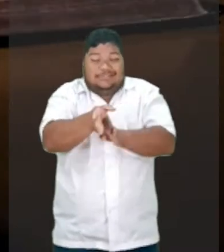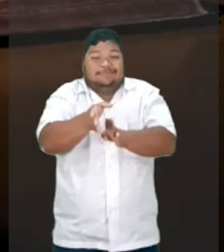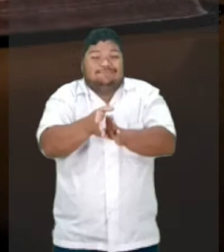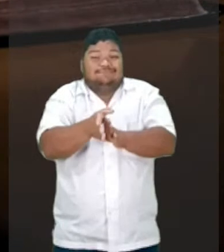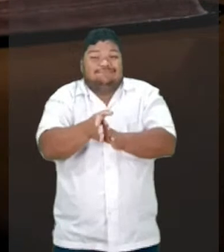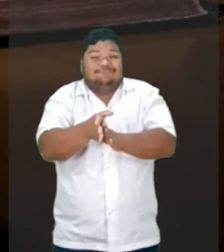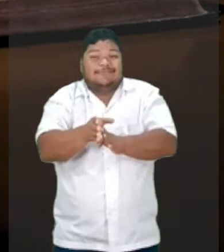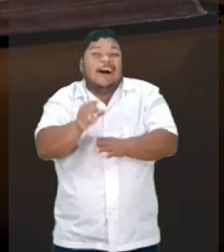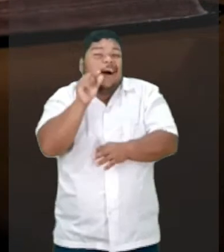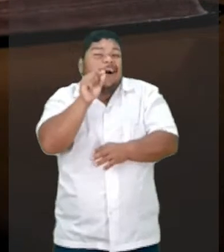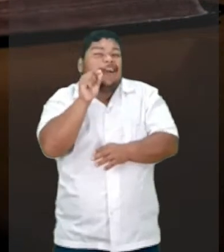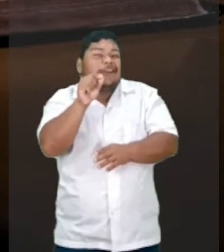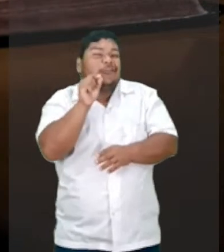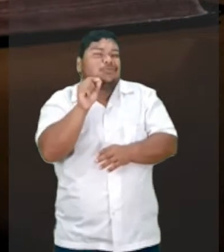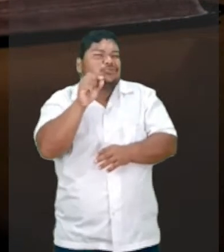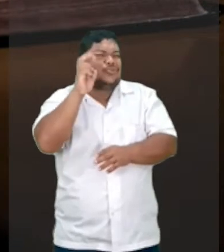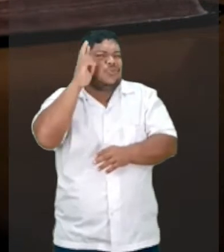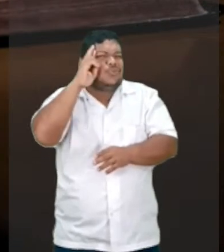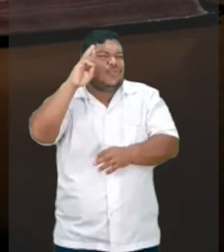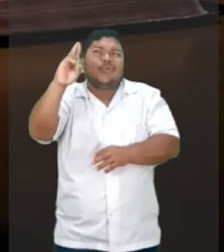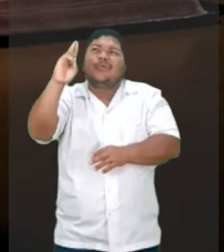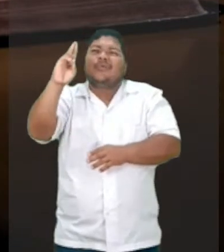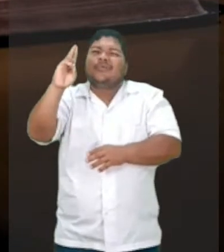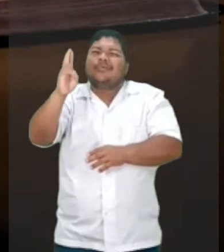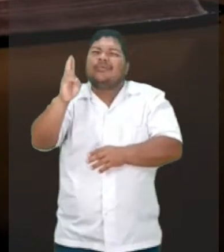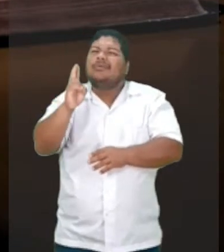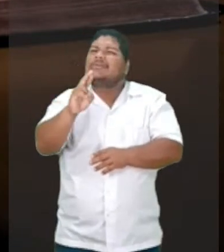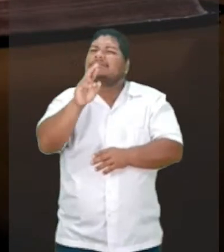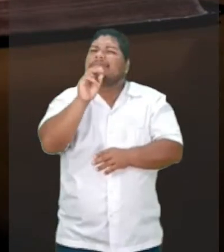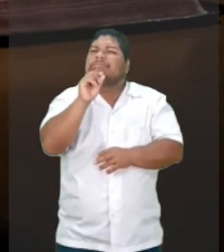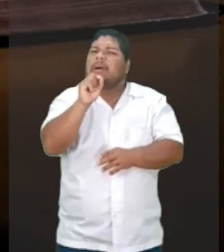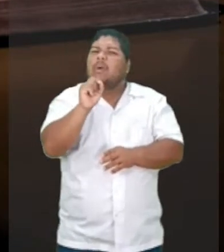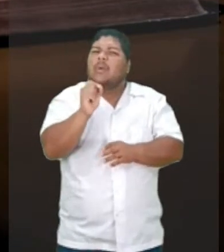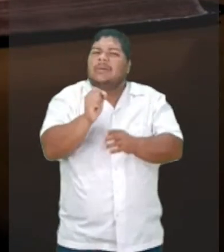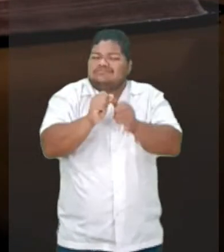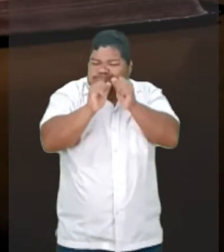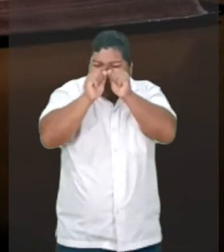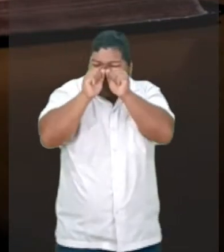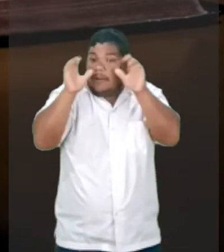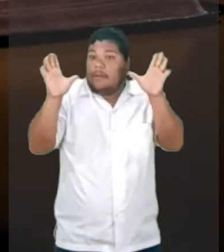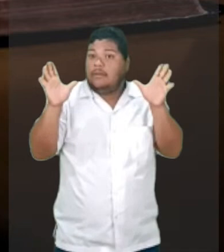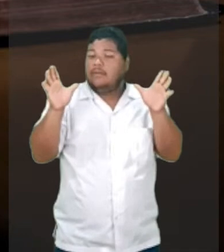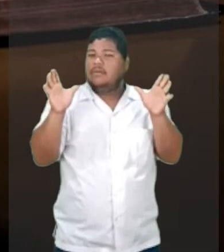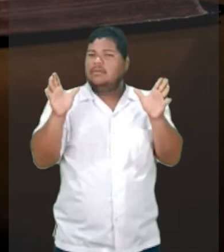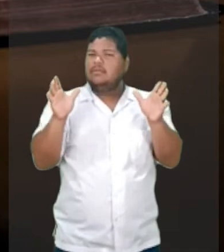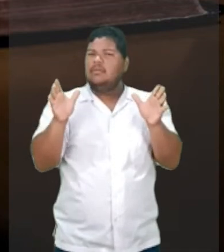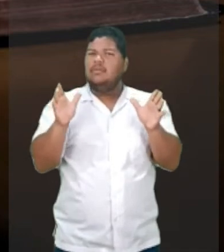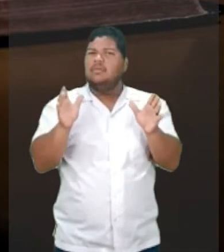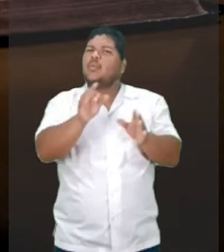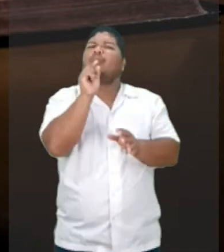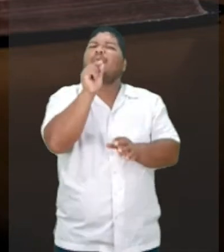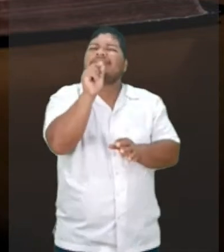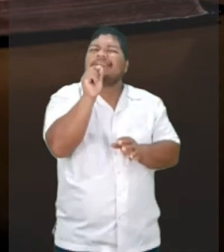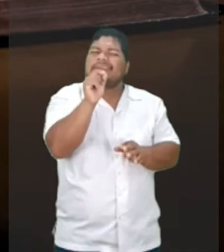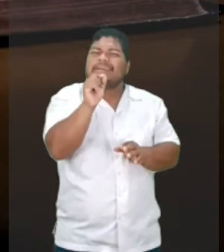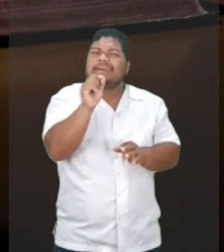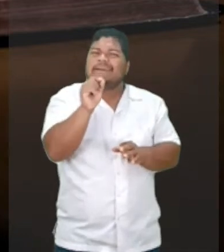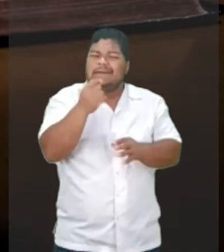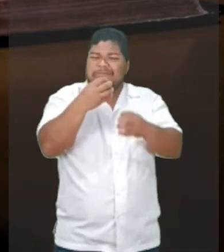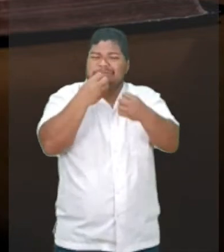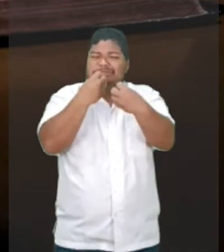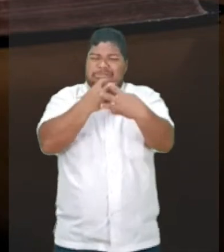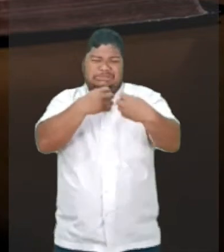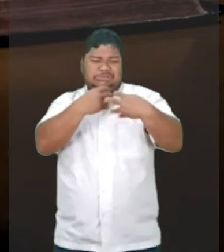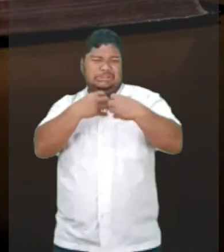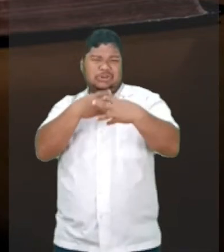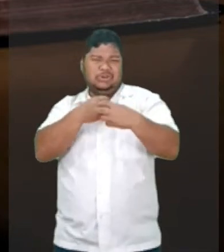quem o Senhor consultou que pudesse esclarecê-lo? E quem aqui lhe ensinasse a